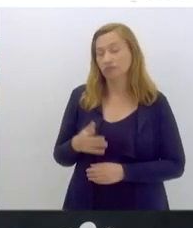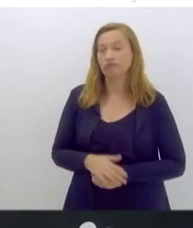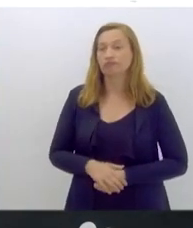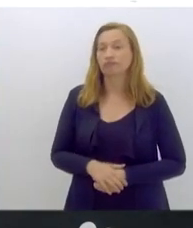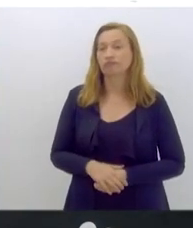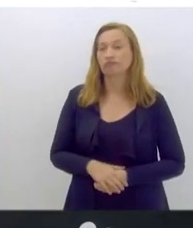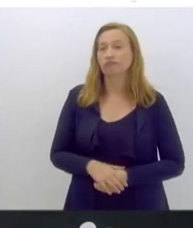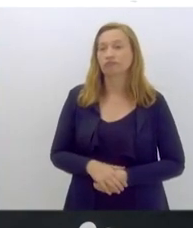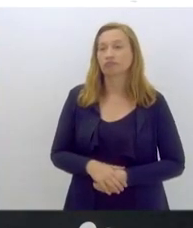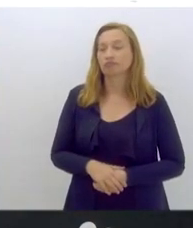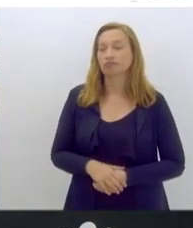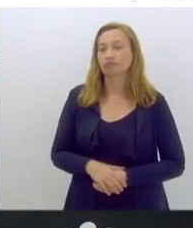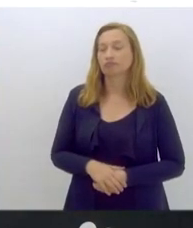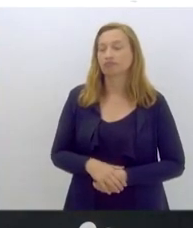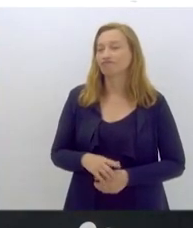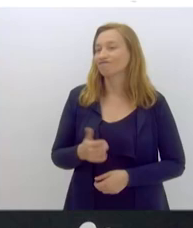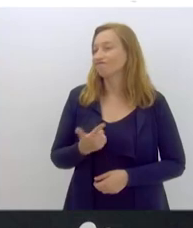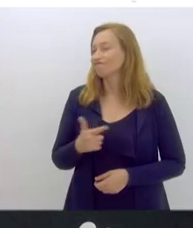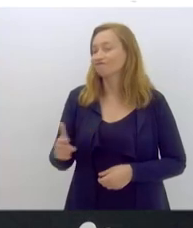inconstitucional